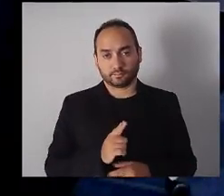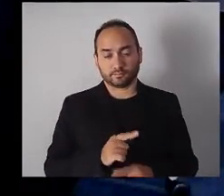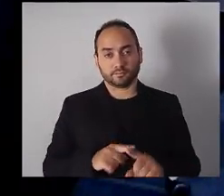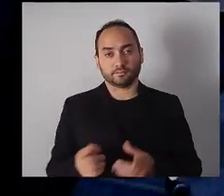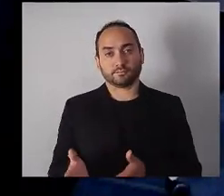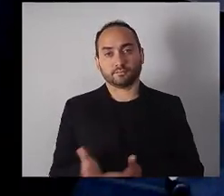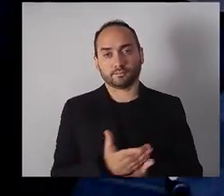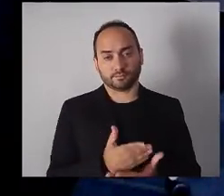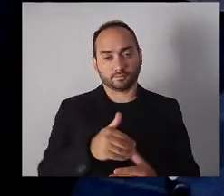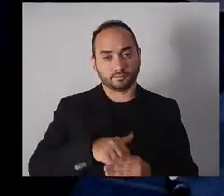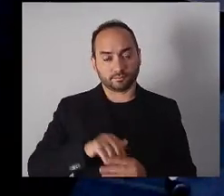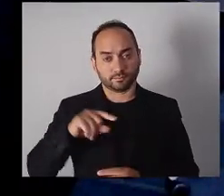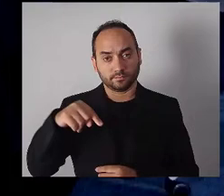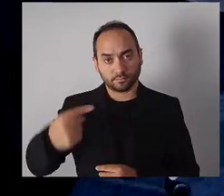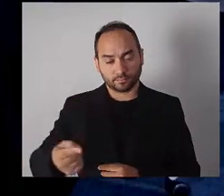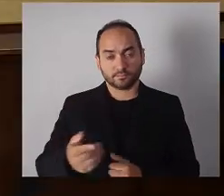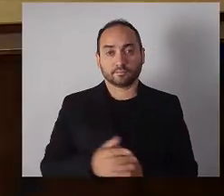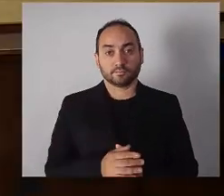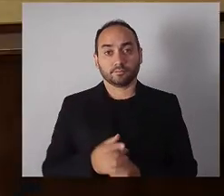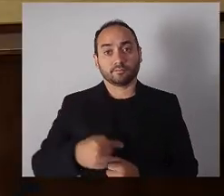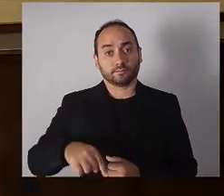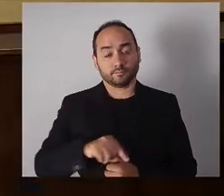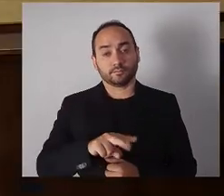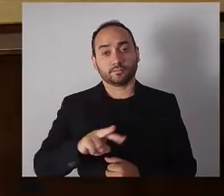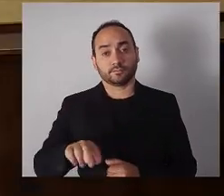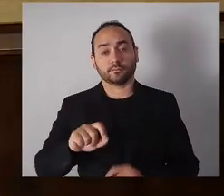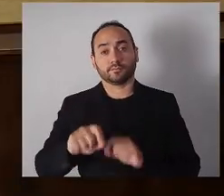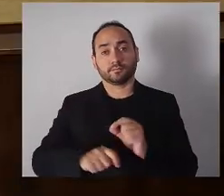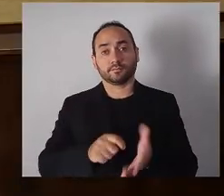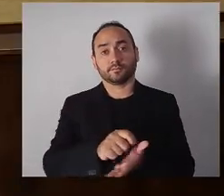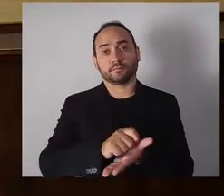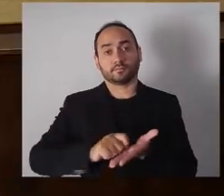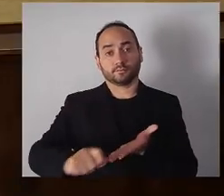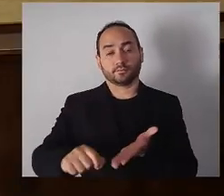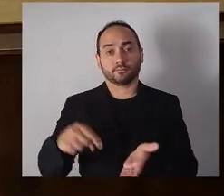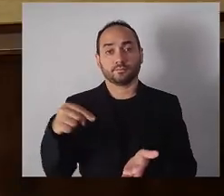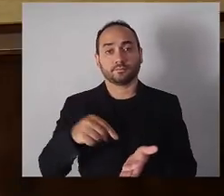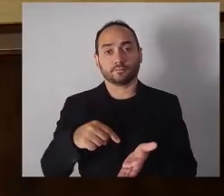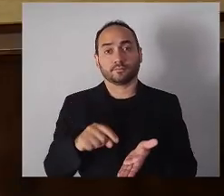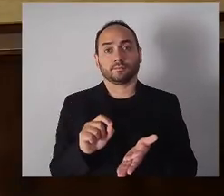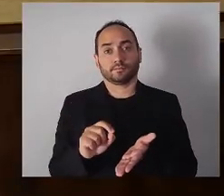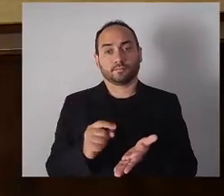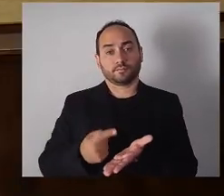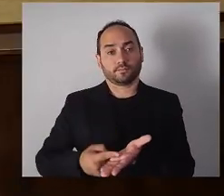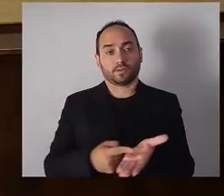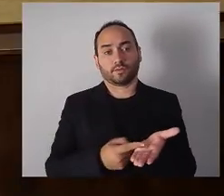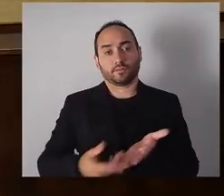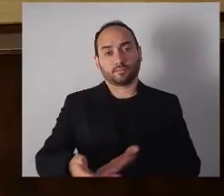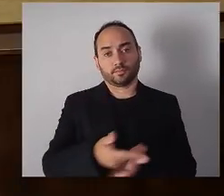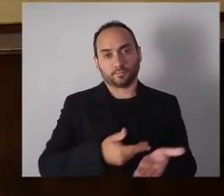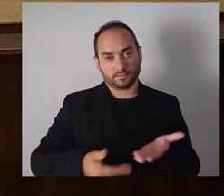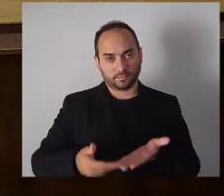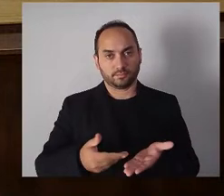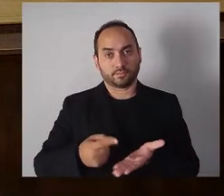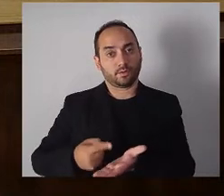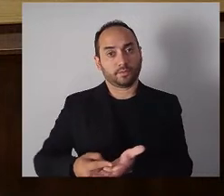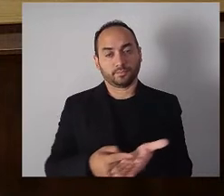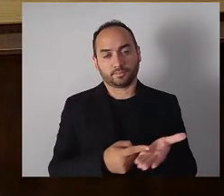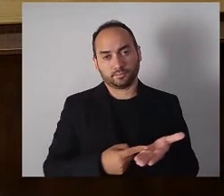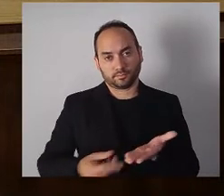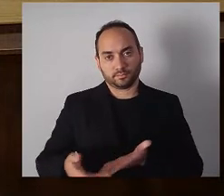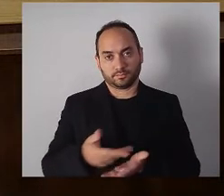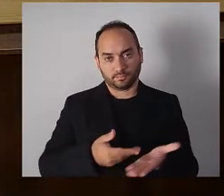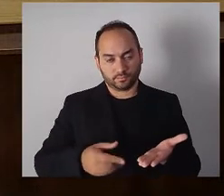os votos depois. E aí a gente vai só assinar um termo de cooperação, um acordo de